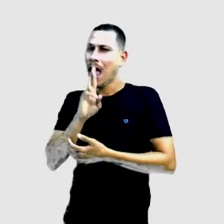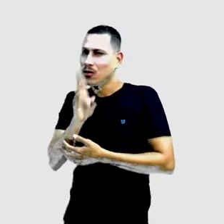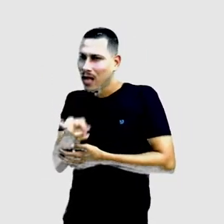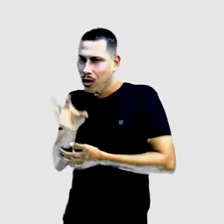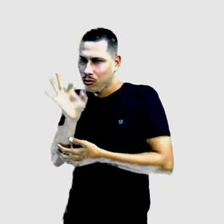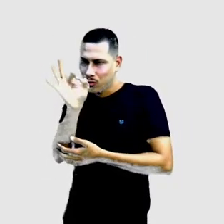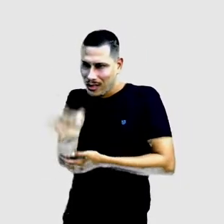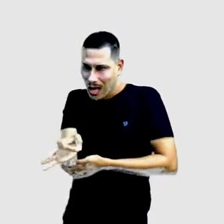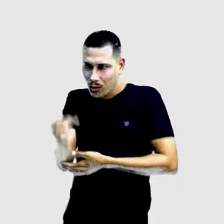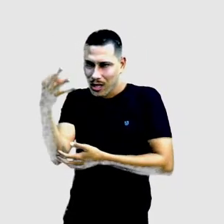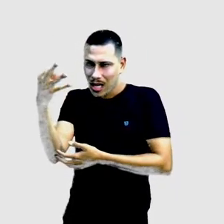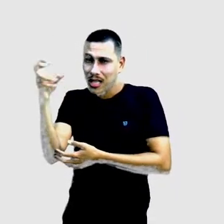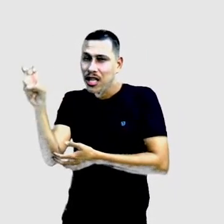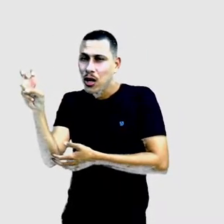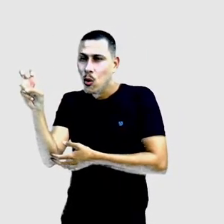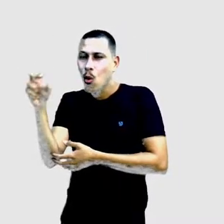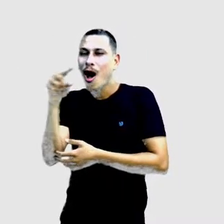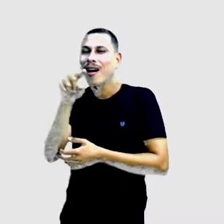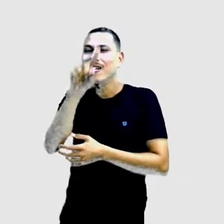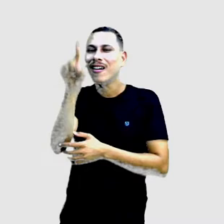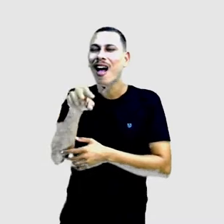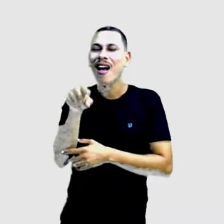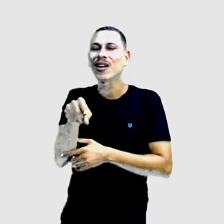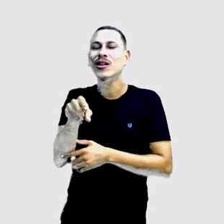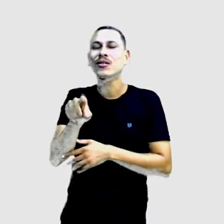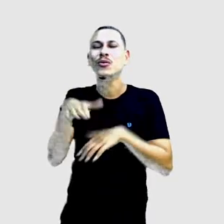qual será aquele quociente ali?